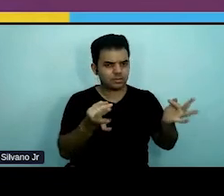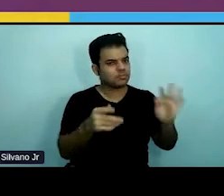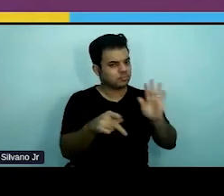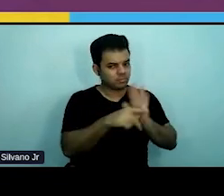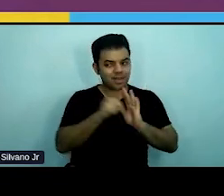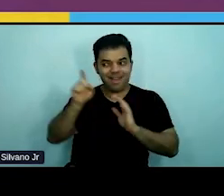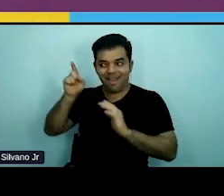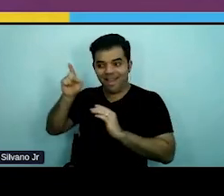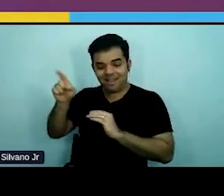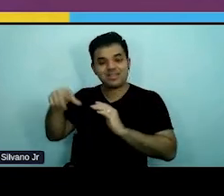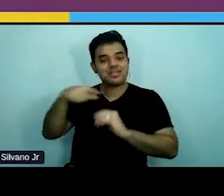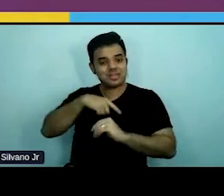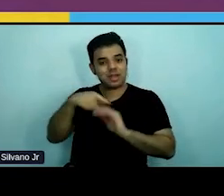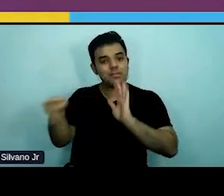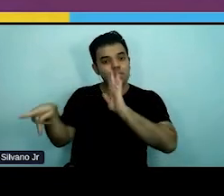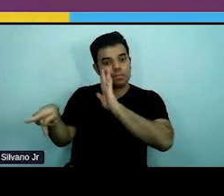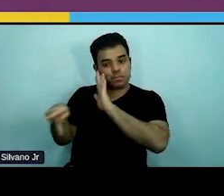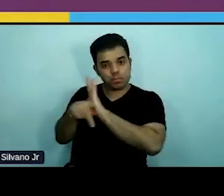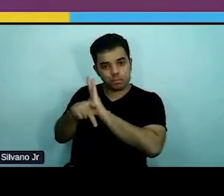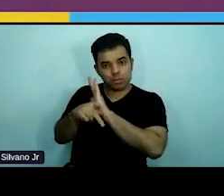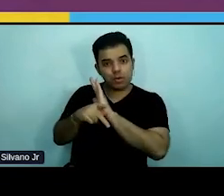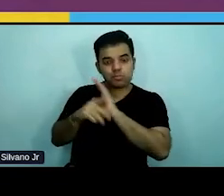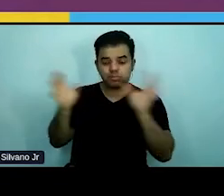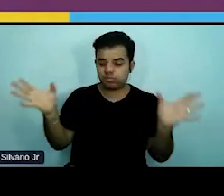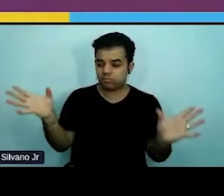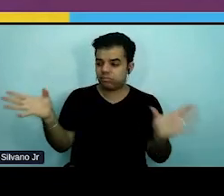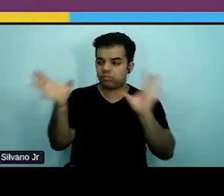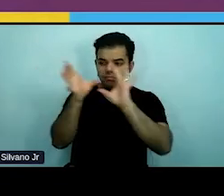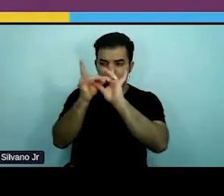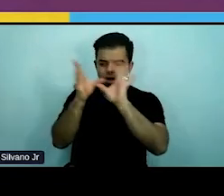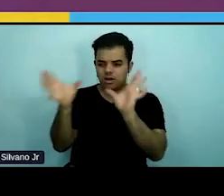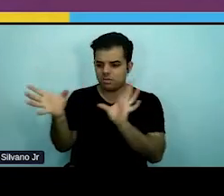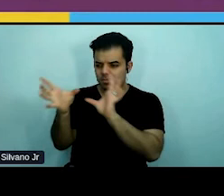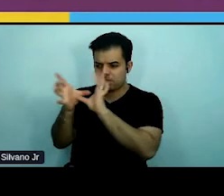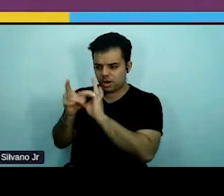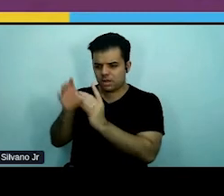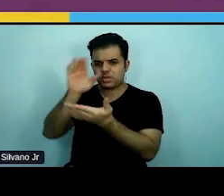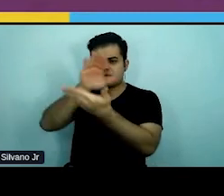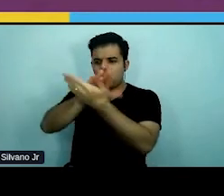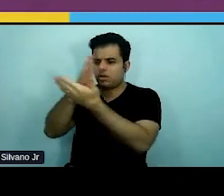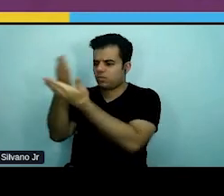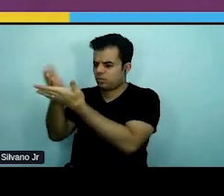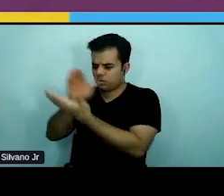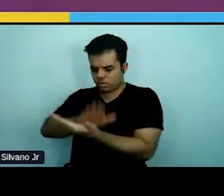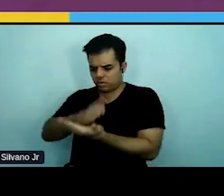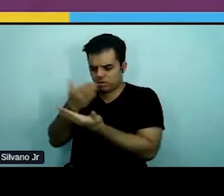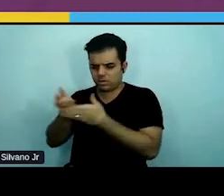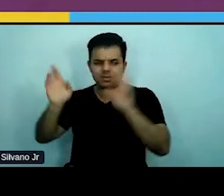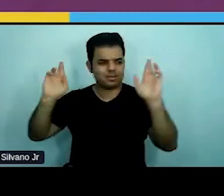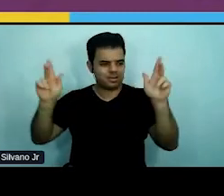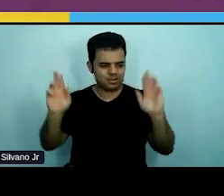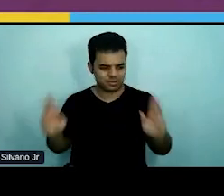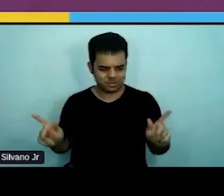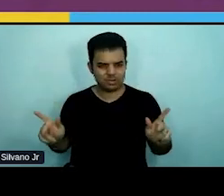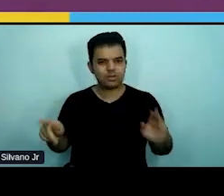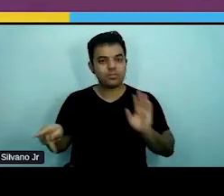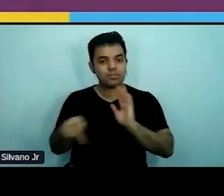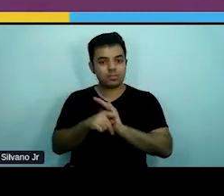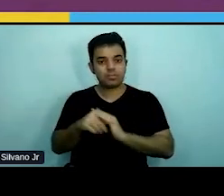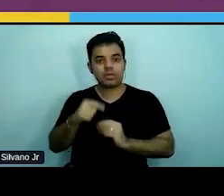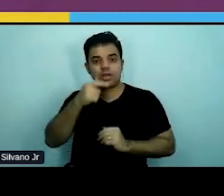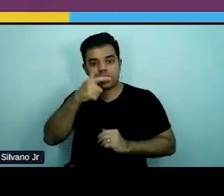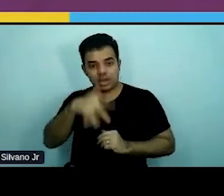um exemplo você tem a associação, né, da tradução dessa sentença em uma língua